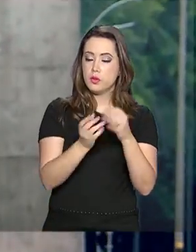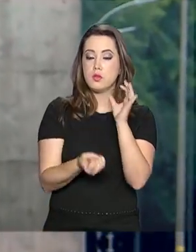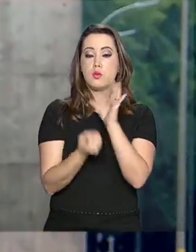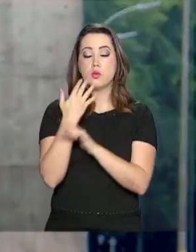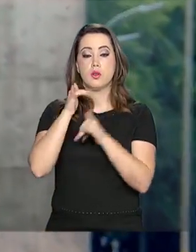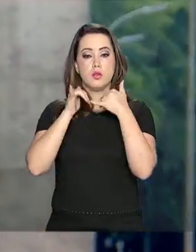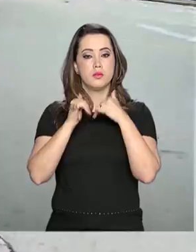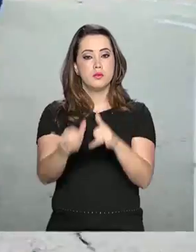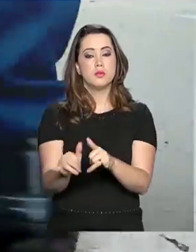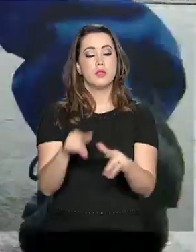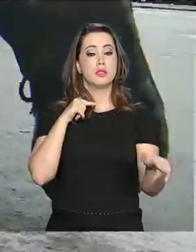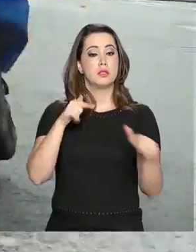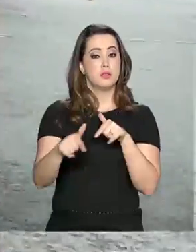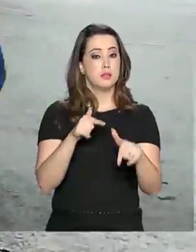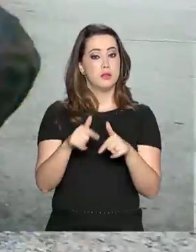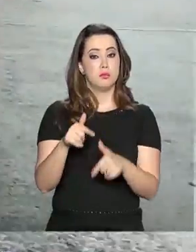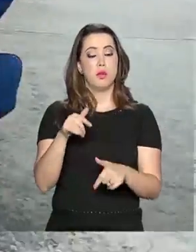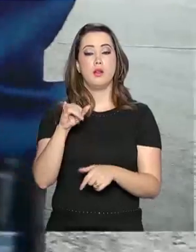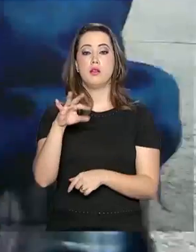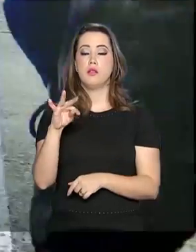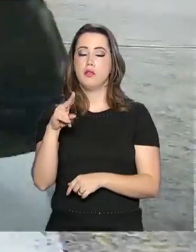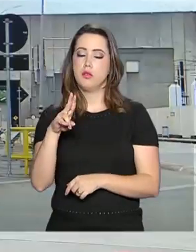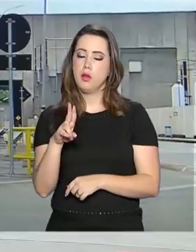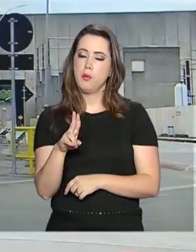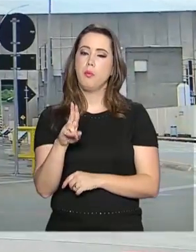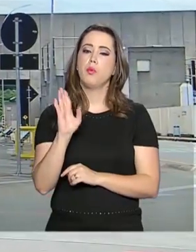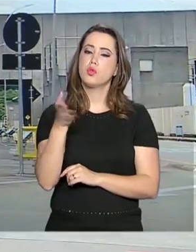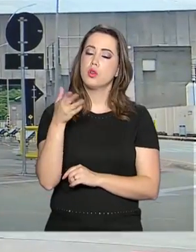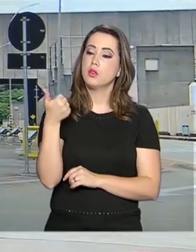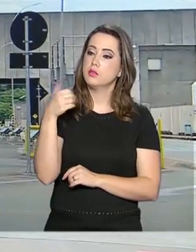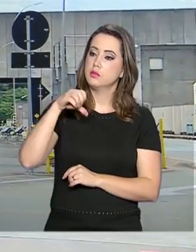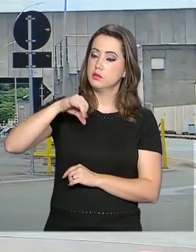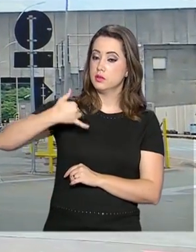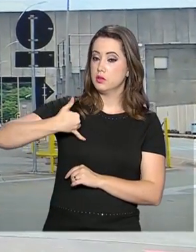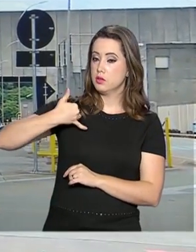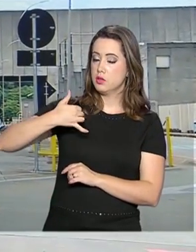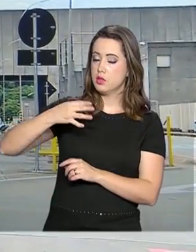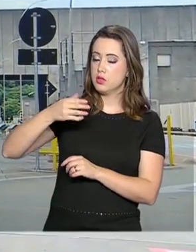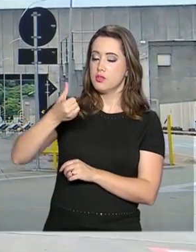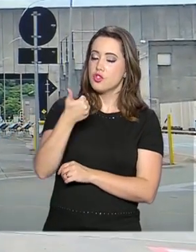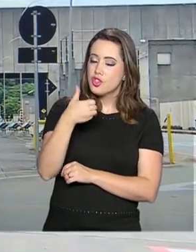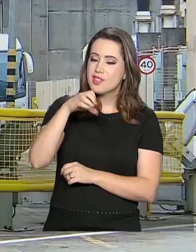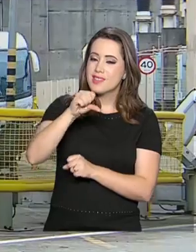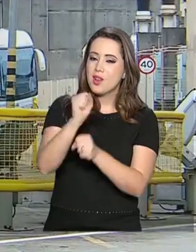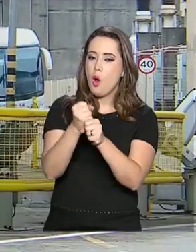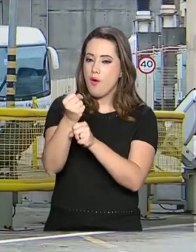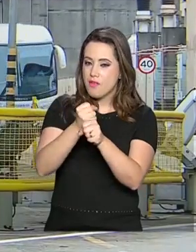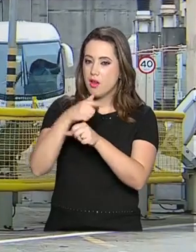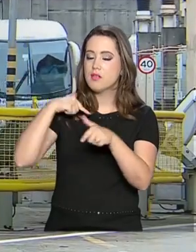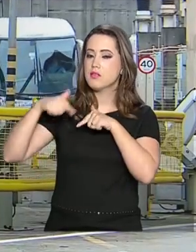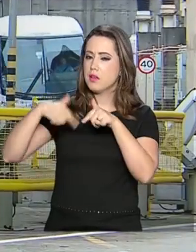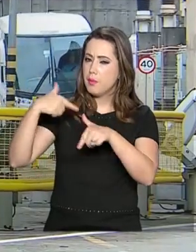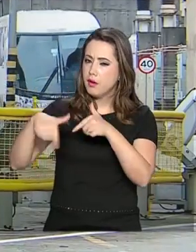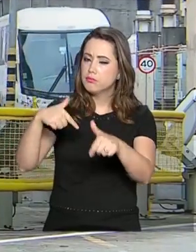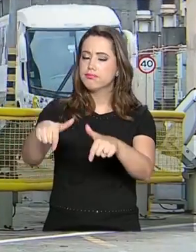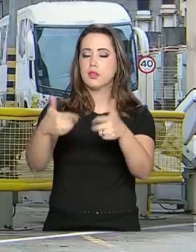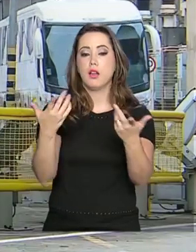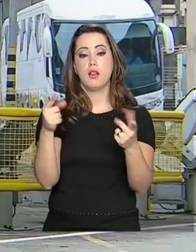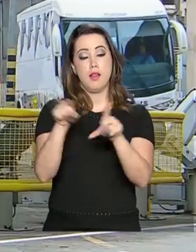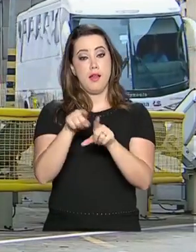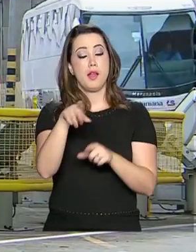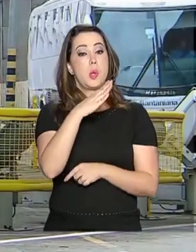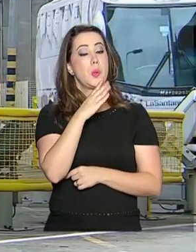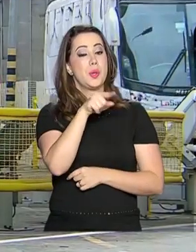geração. Funcionário de Itaipu há 19 anos, ele entrou como trainee. Aqui conheceu a esposa, uma